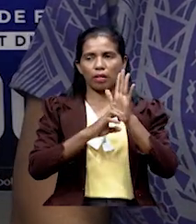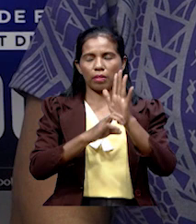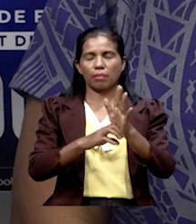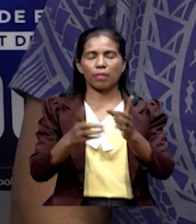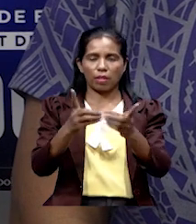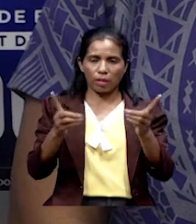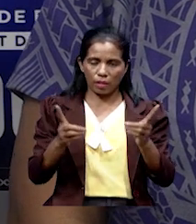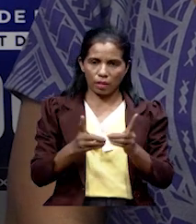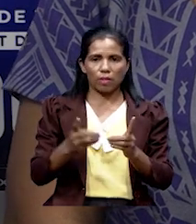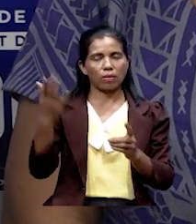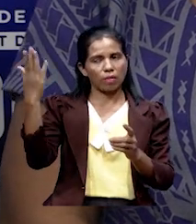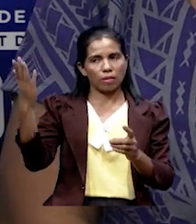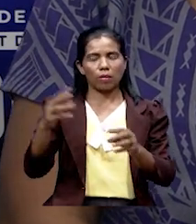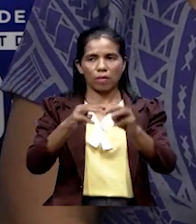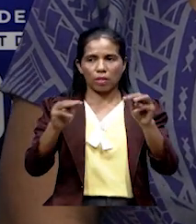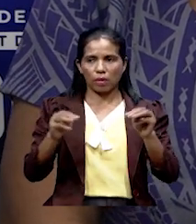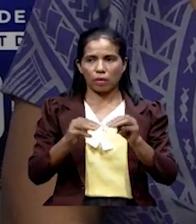ma iha